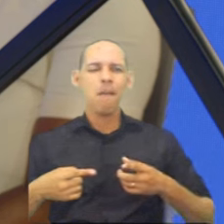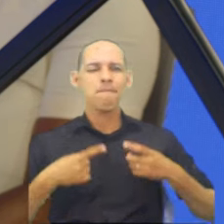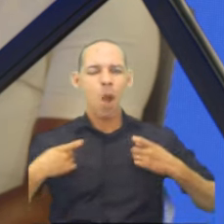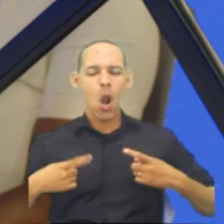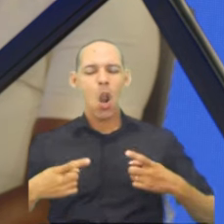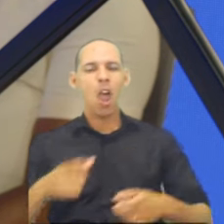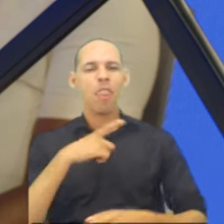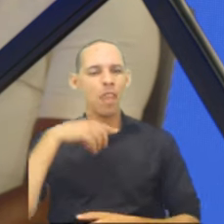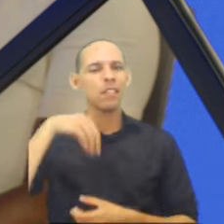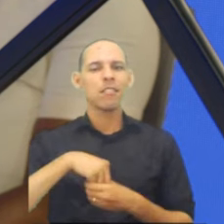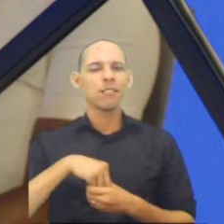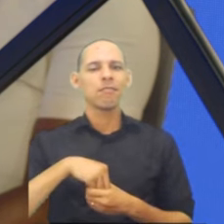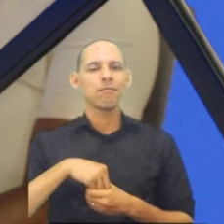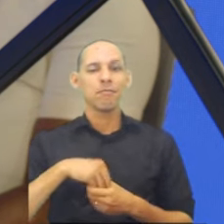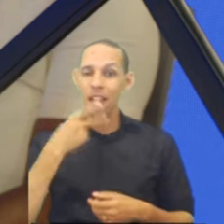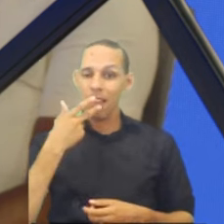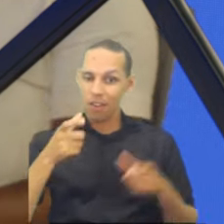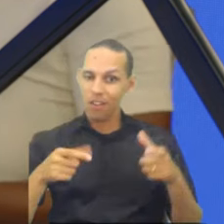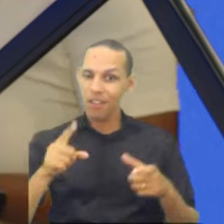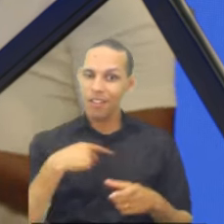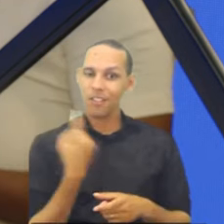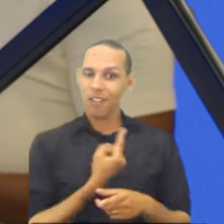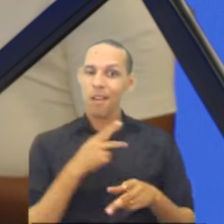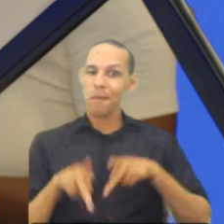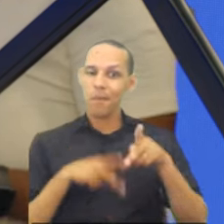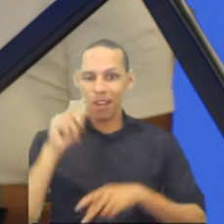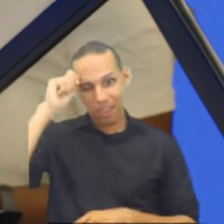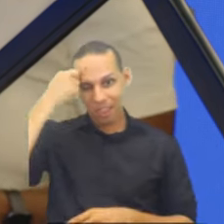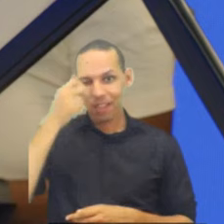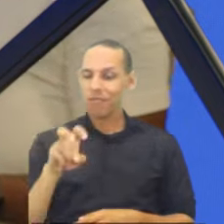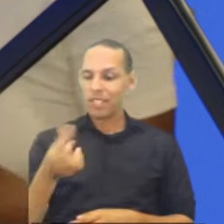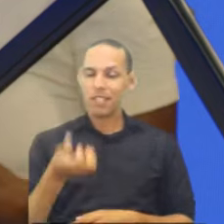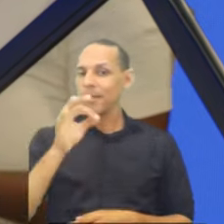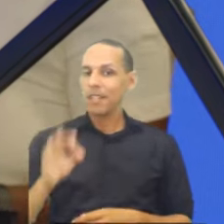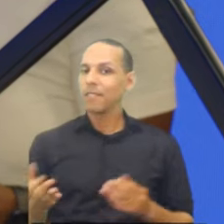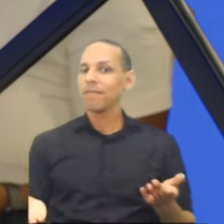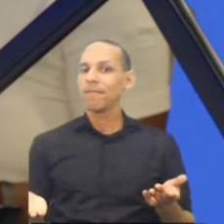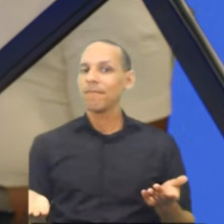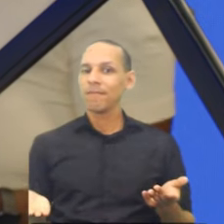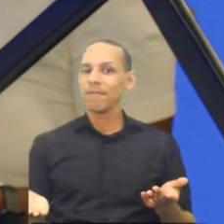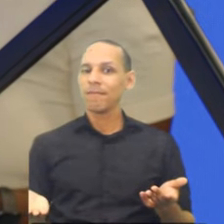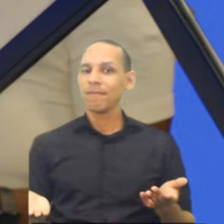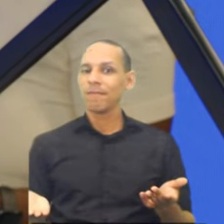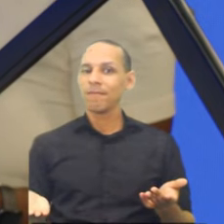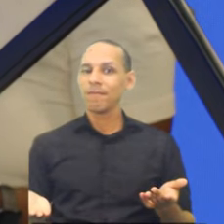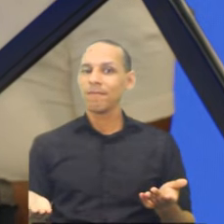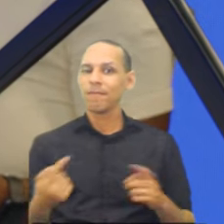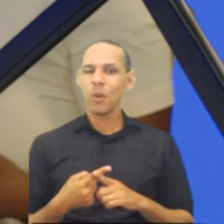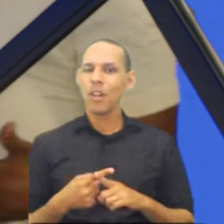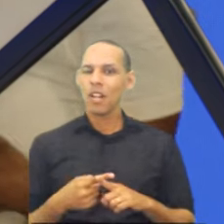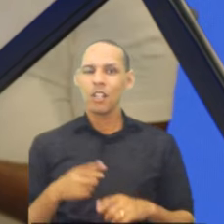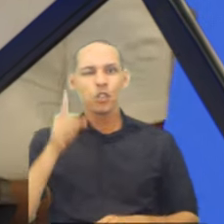nesse país falo desse lugar de população negra 56%